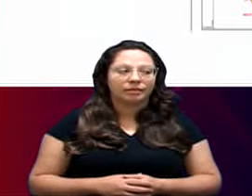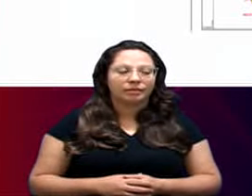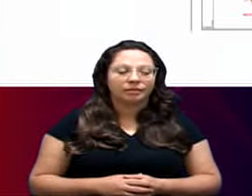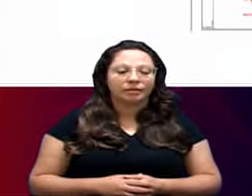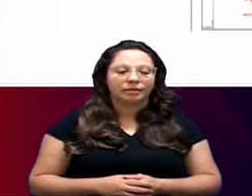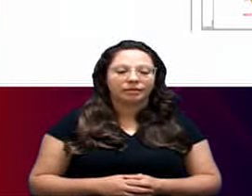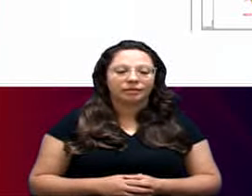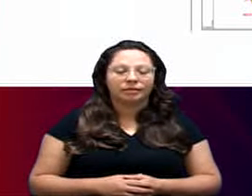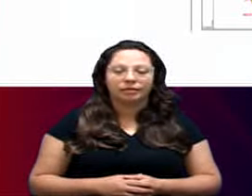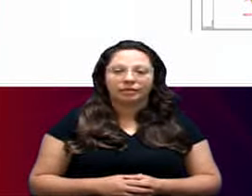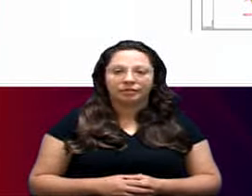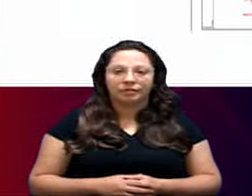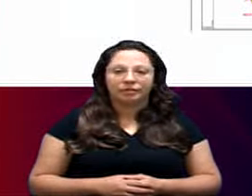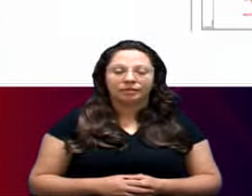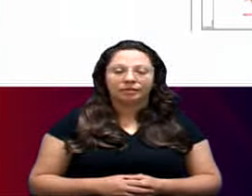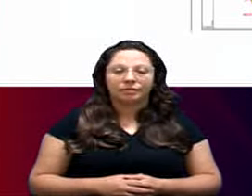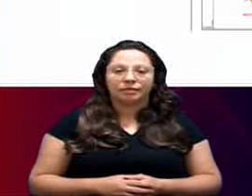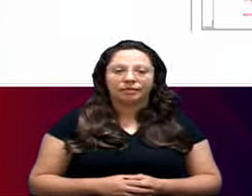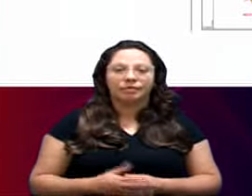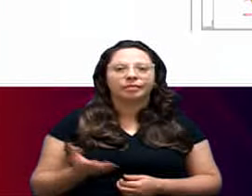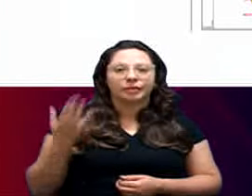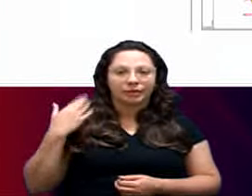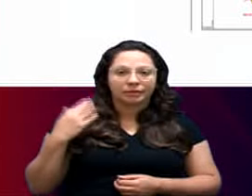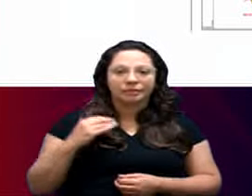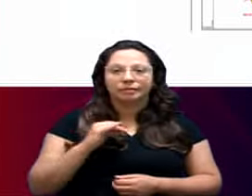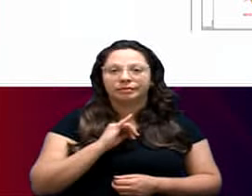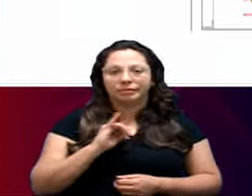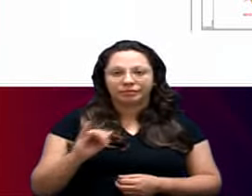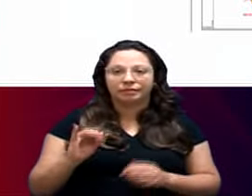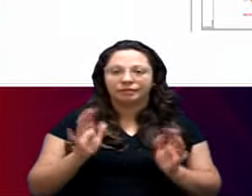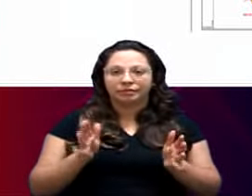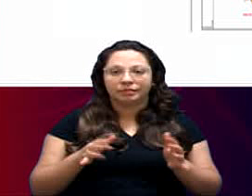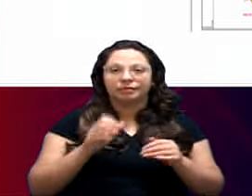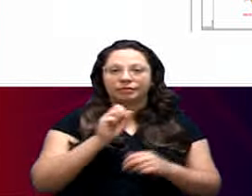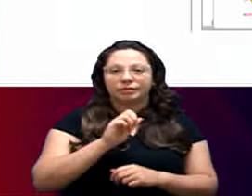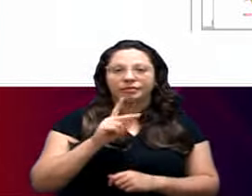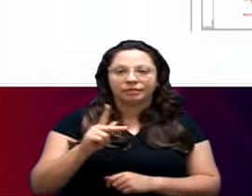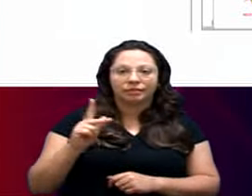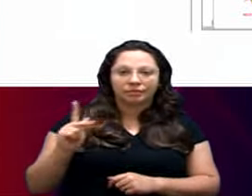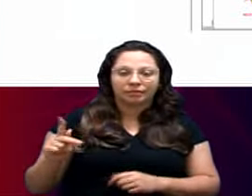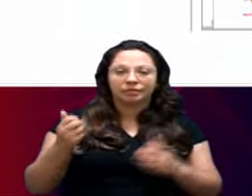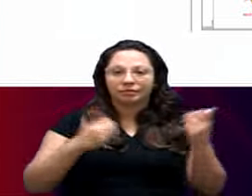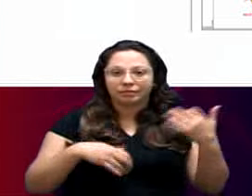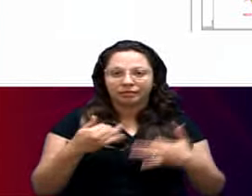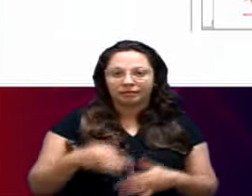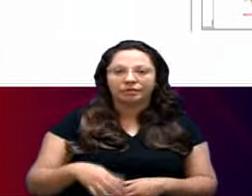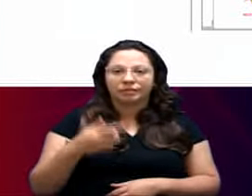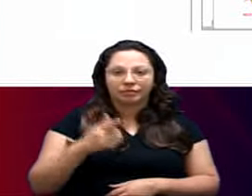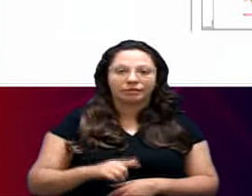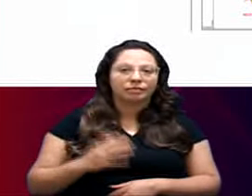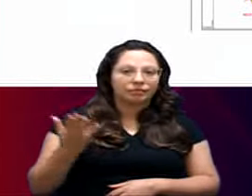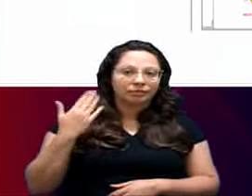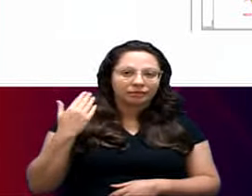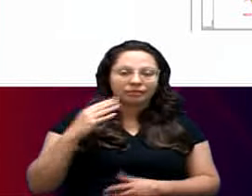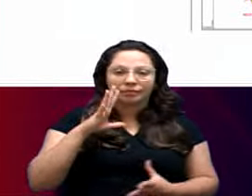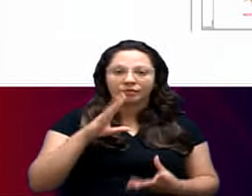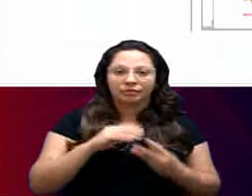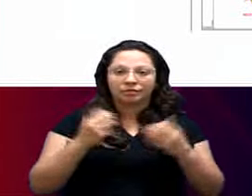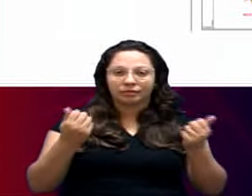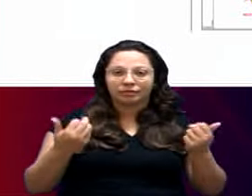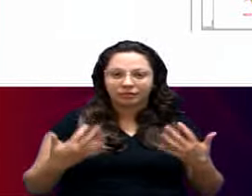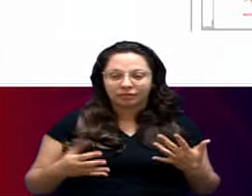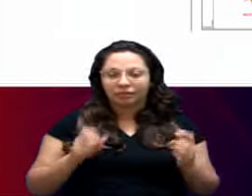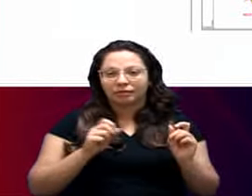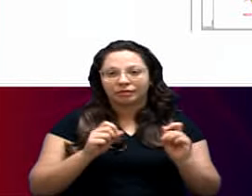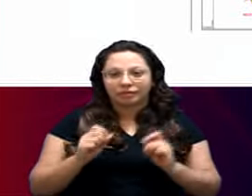apresentação como um todo a ampliação das apps então recapitulando a proposta eh